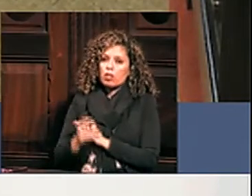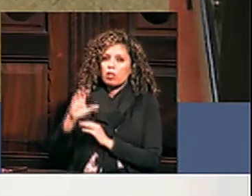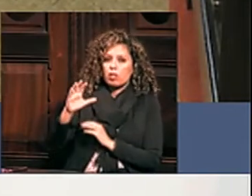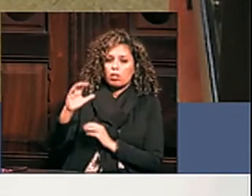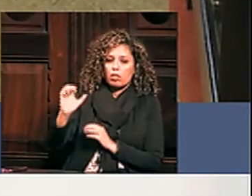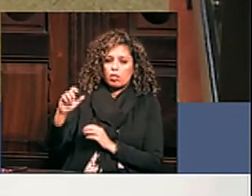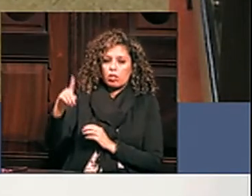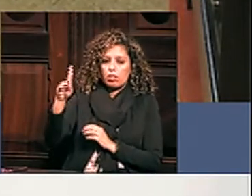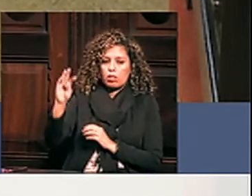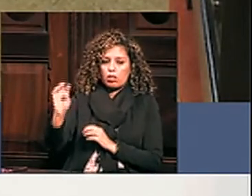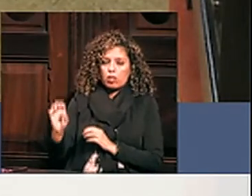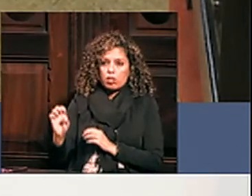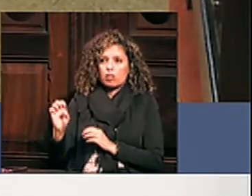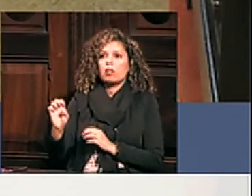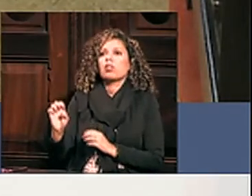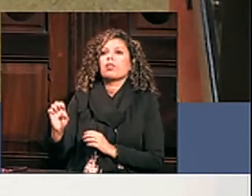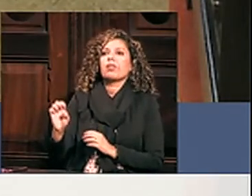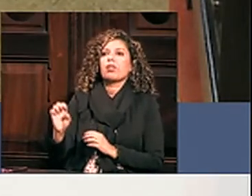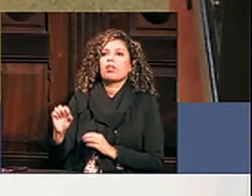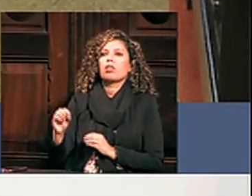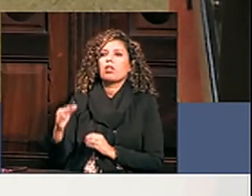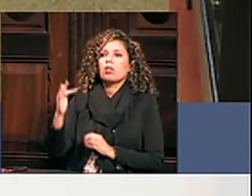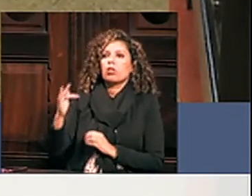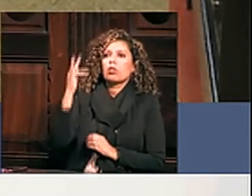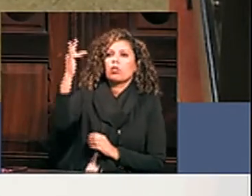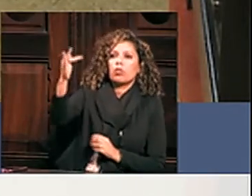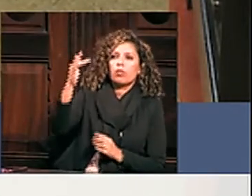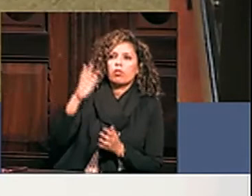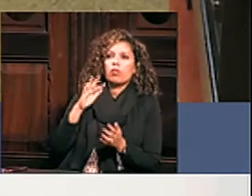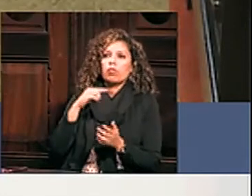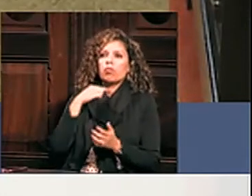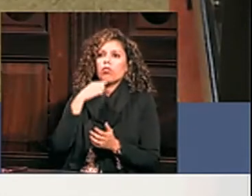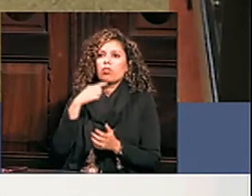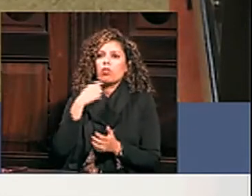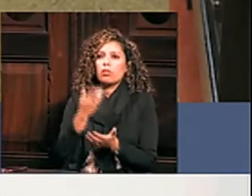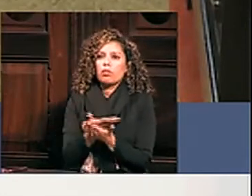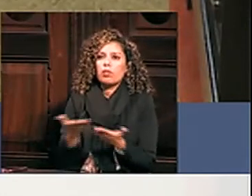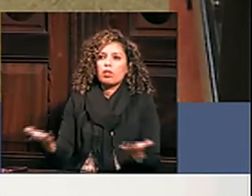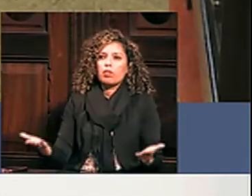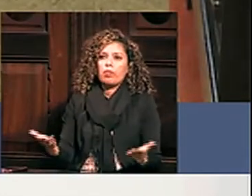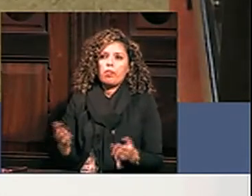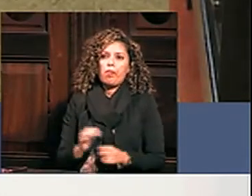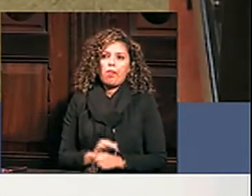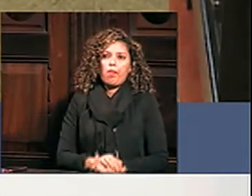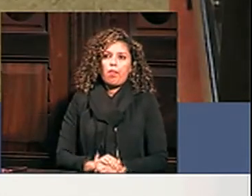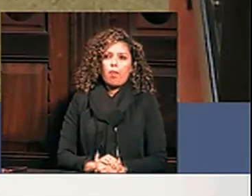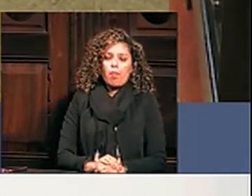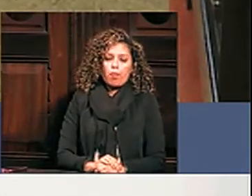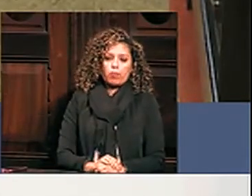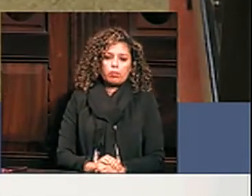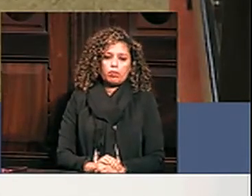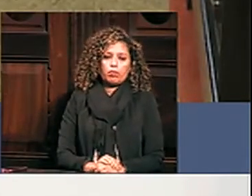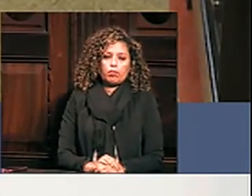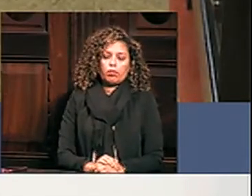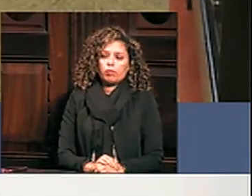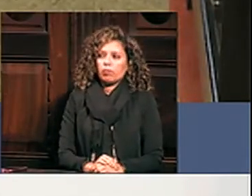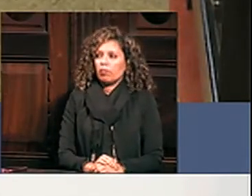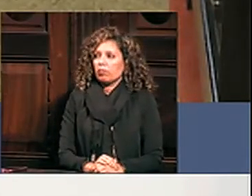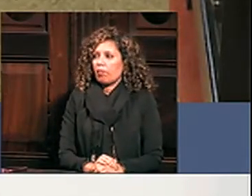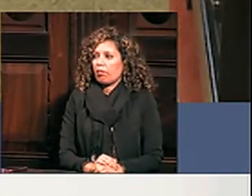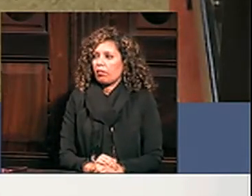tomado ao Banco Paribas, né, dá como contra-garantia as